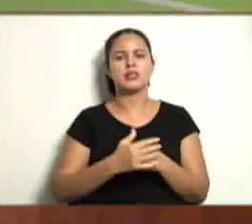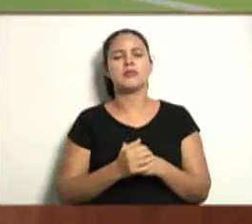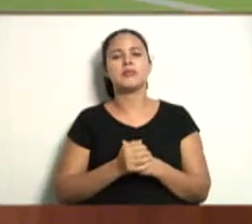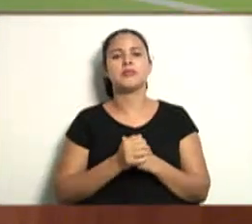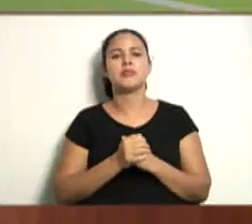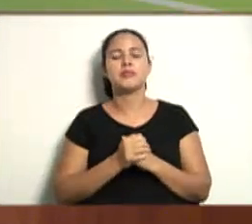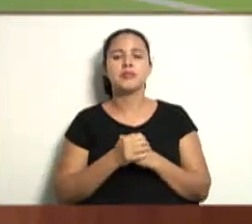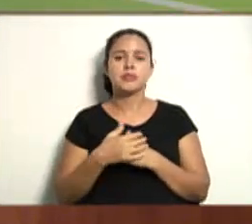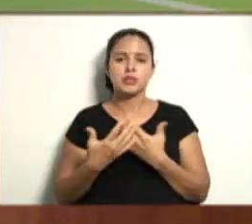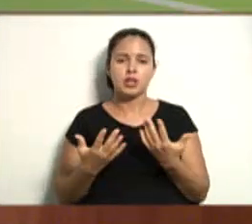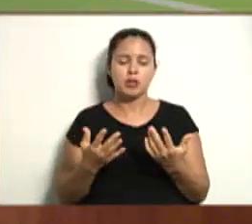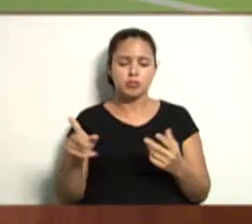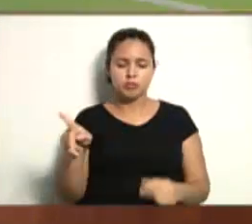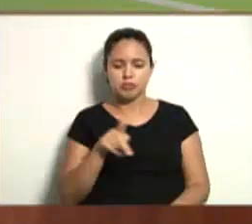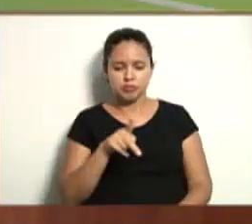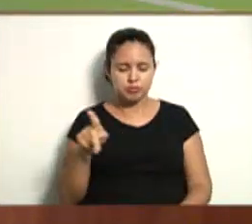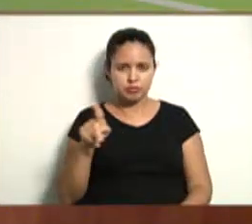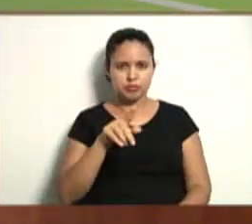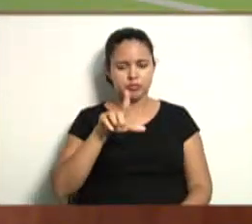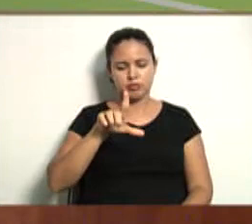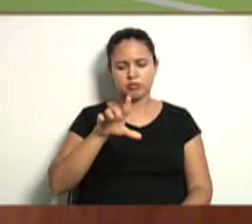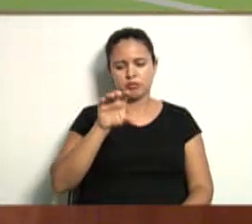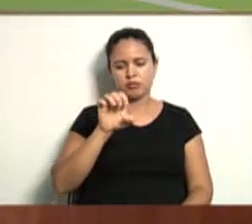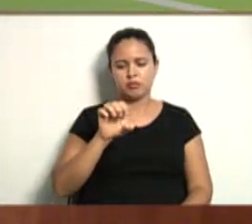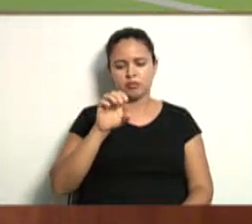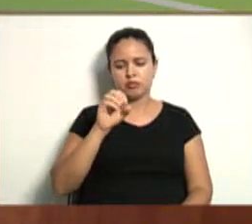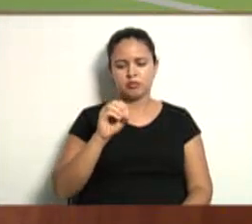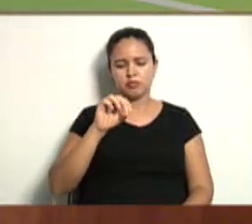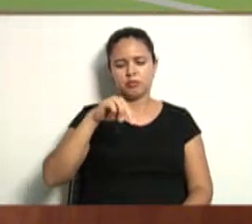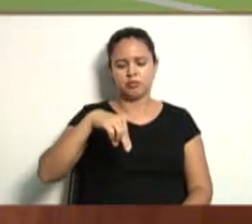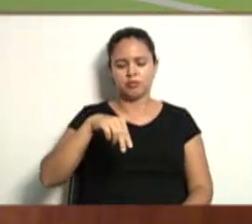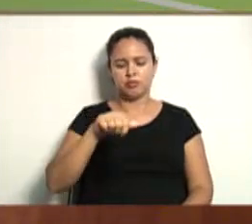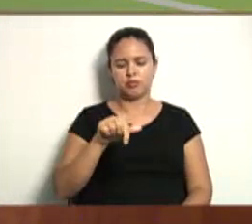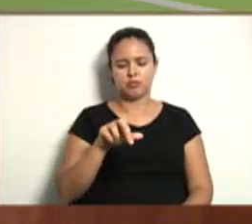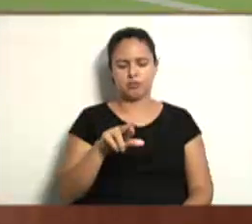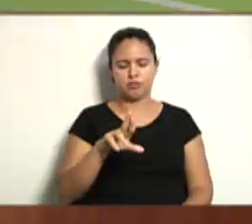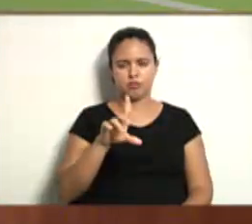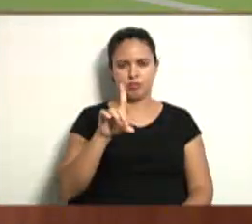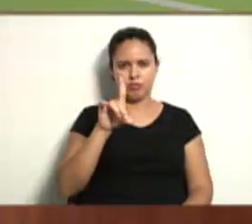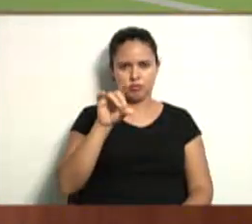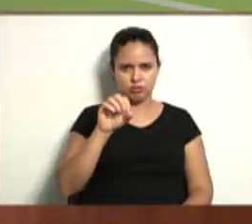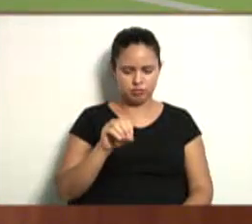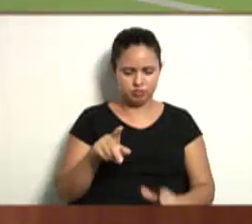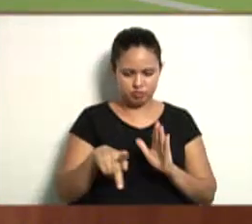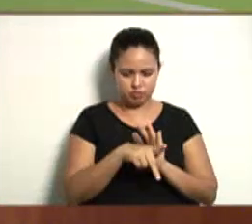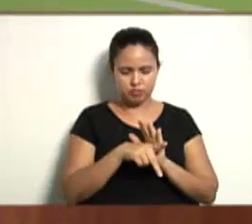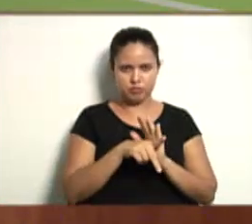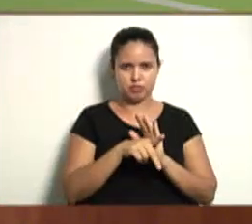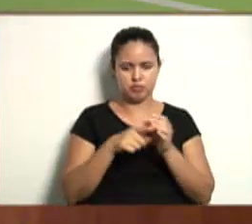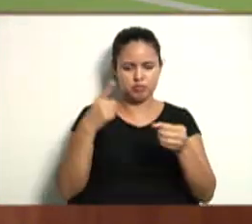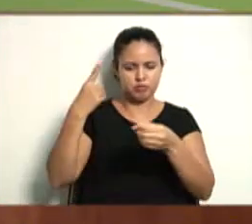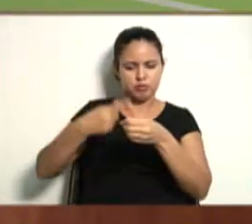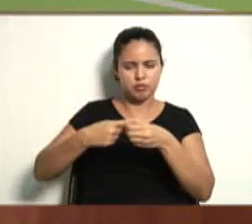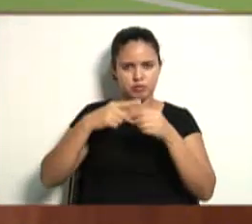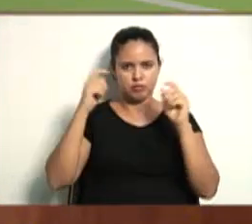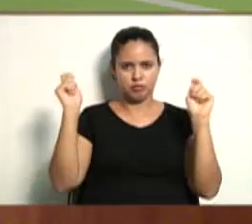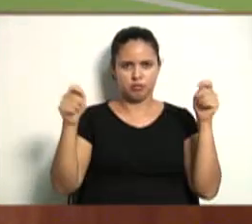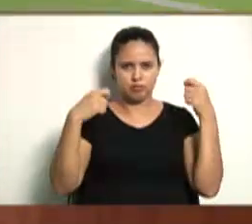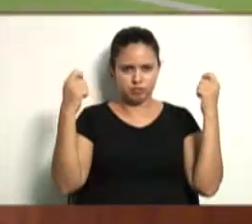Aí o professor Leonardo, lá da Escola Henrique Dias, de Ariquemes, também postou uma das respostas